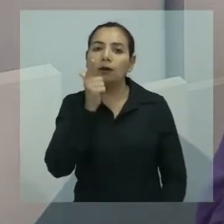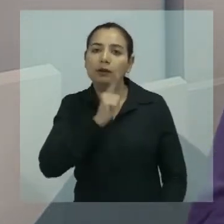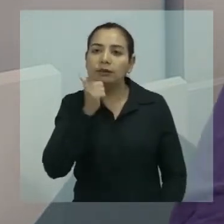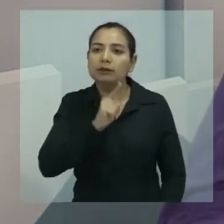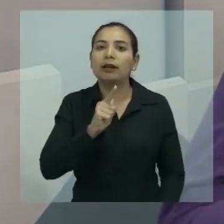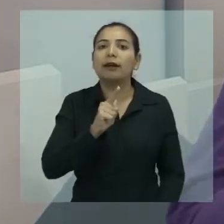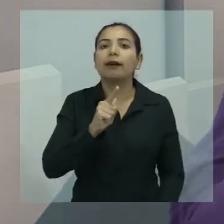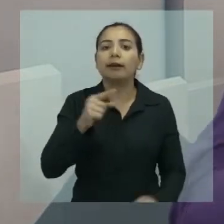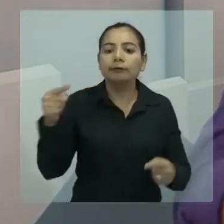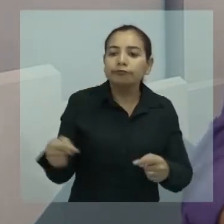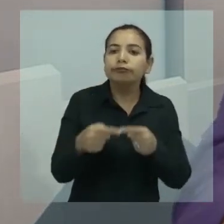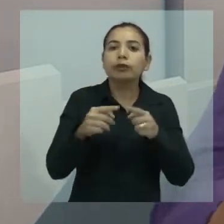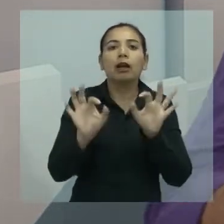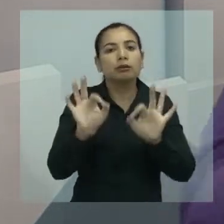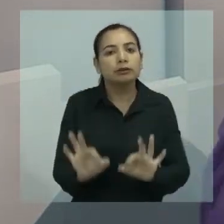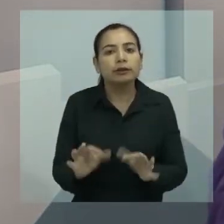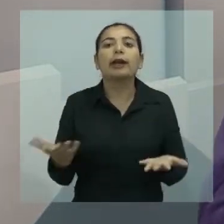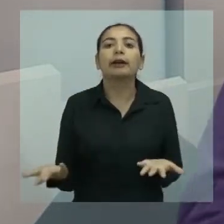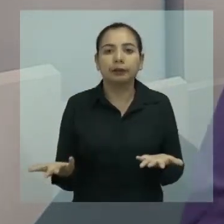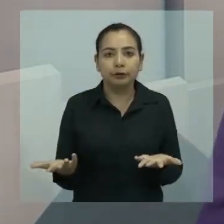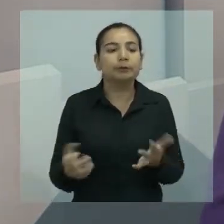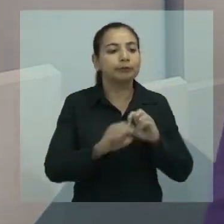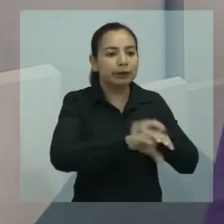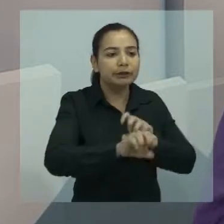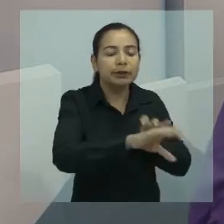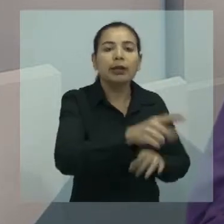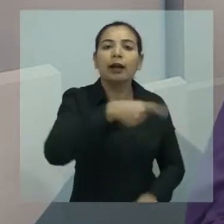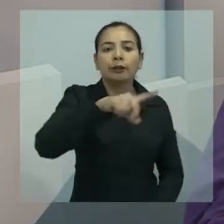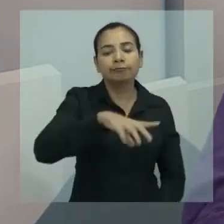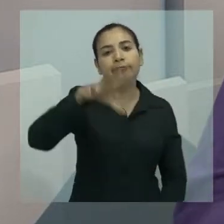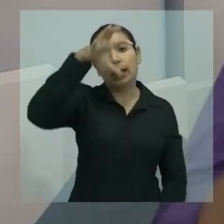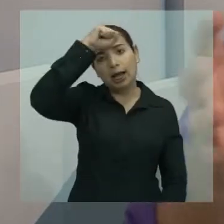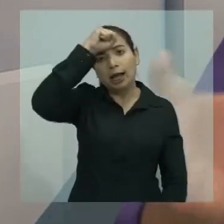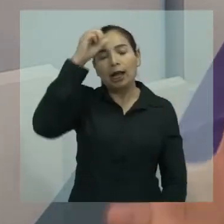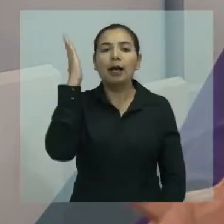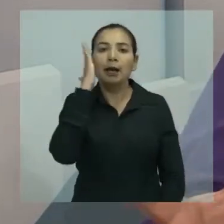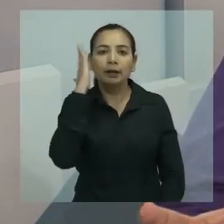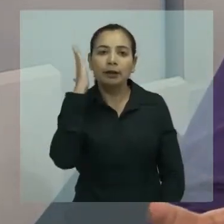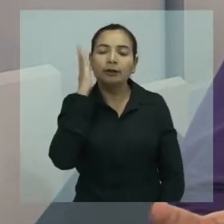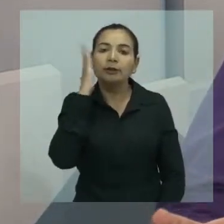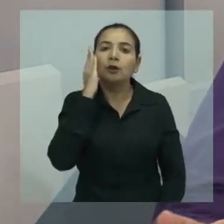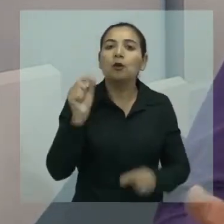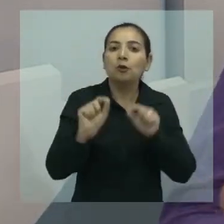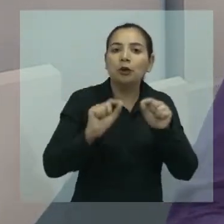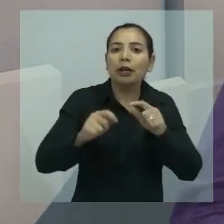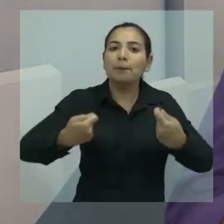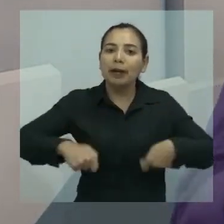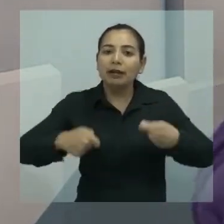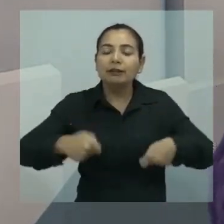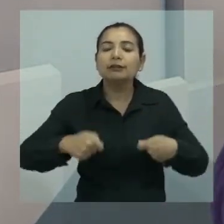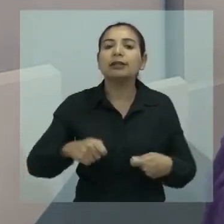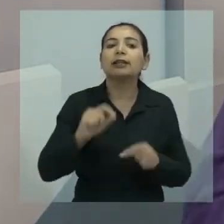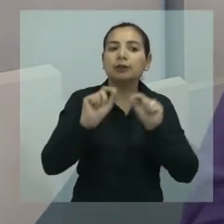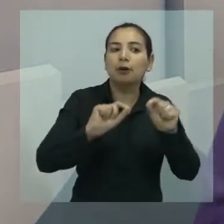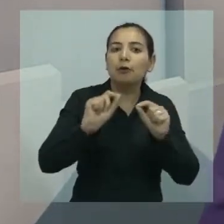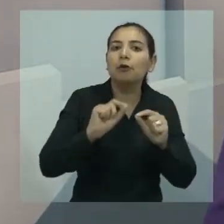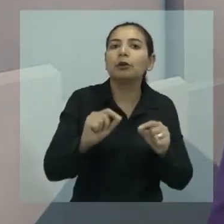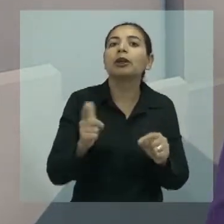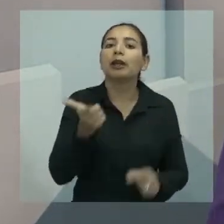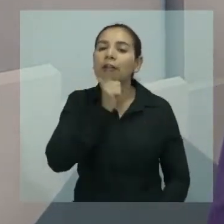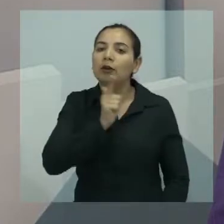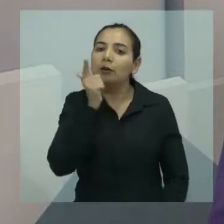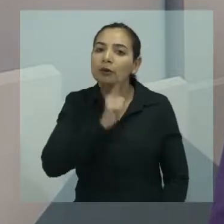aprendizagem ao longo do tempo, o que vem permitindo algumas intervenções mais assertivas, num tempo em que é possível